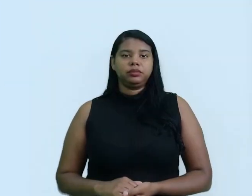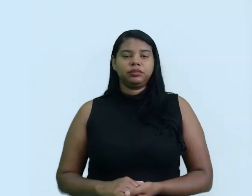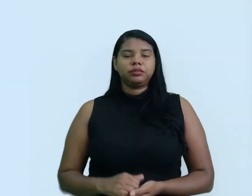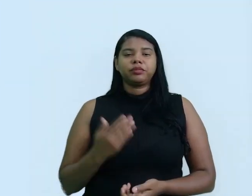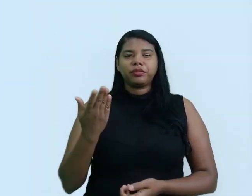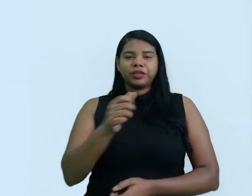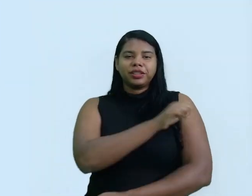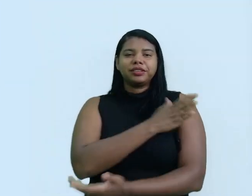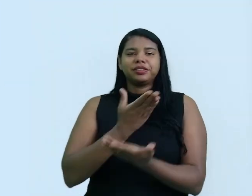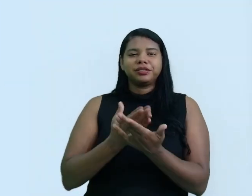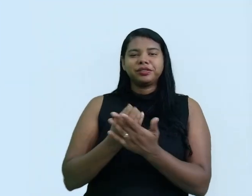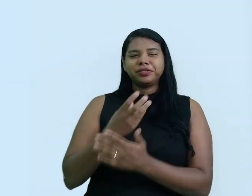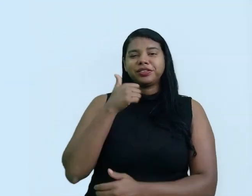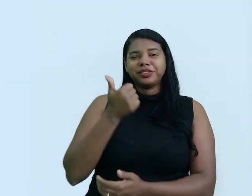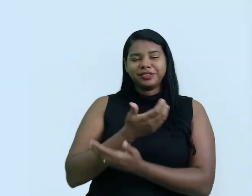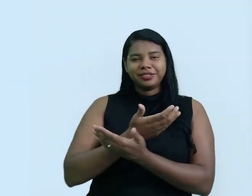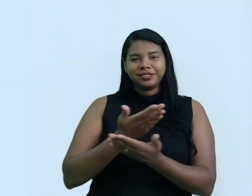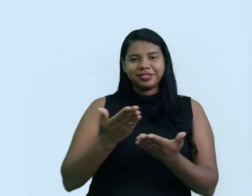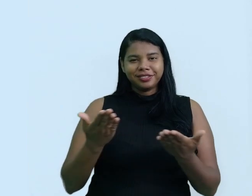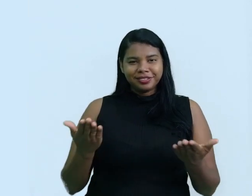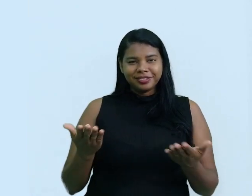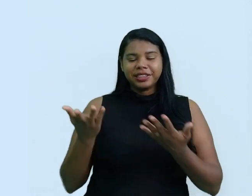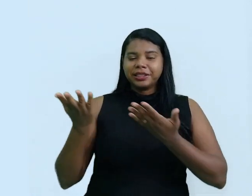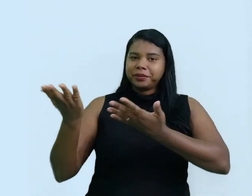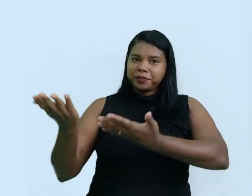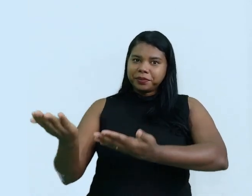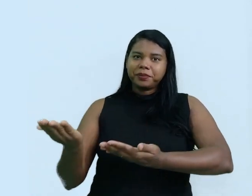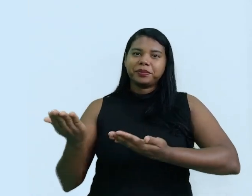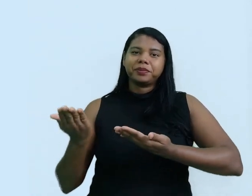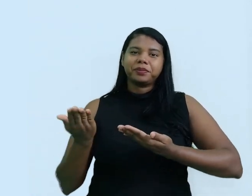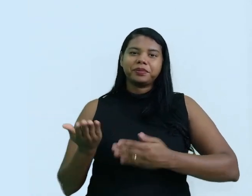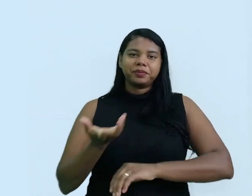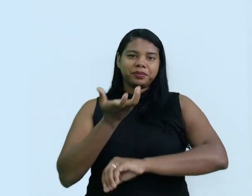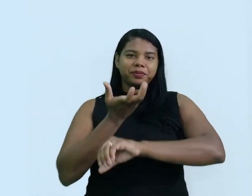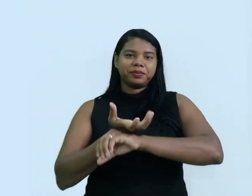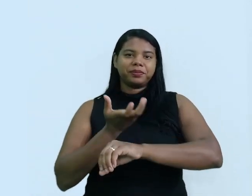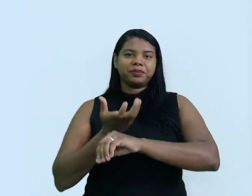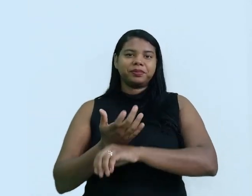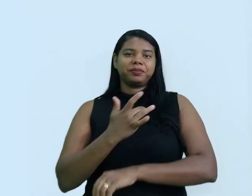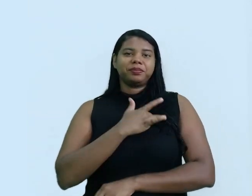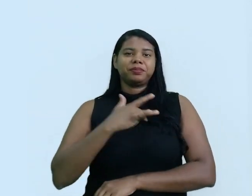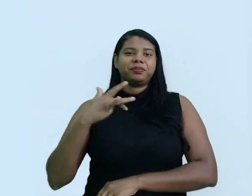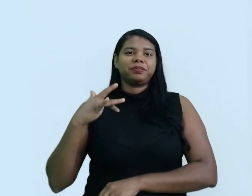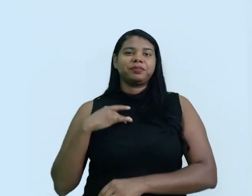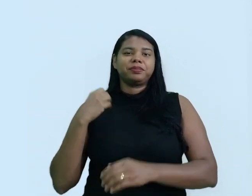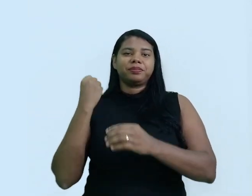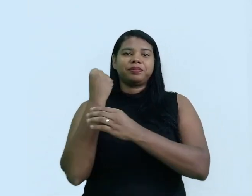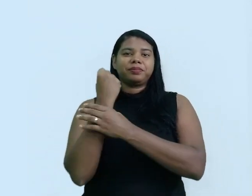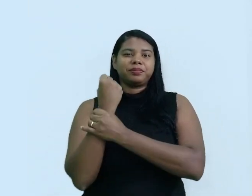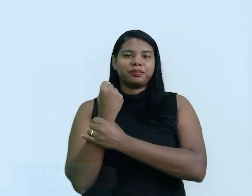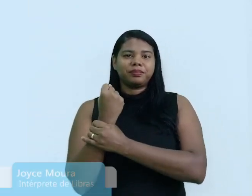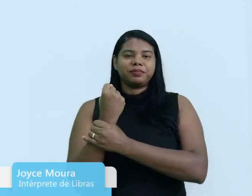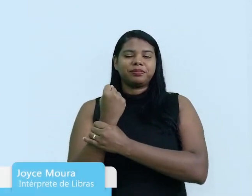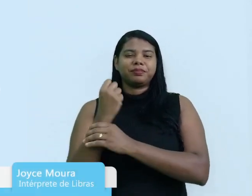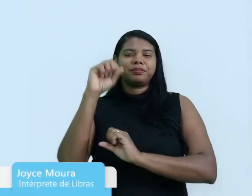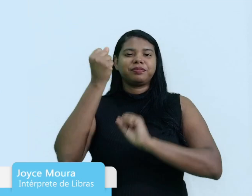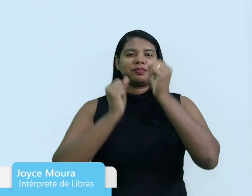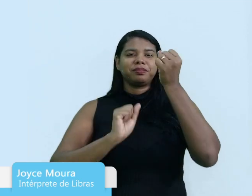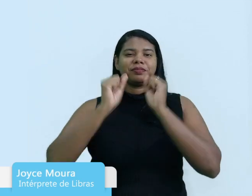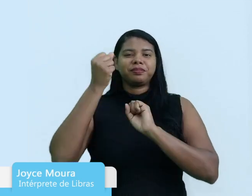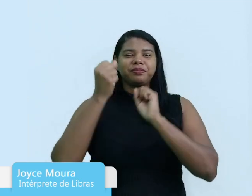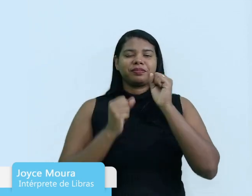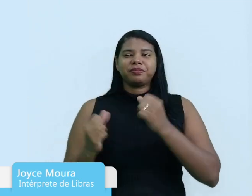Olá, estudante, tudo bem com você? Seja muito bem-vindo à disciplina de Saúde e Segurança na Agroindústria. Eu